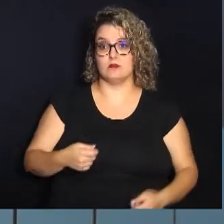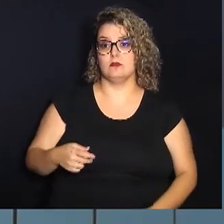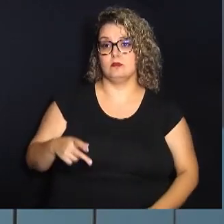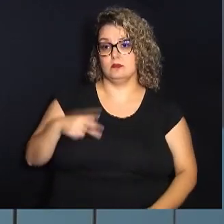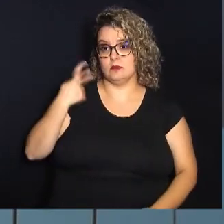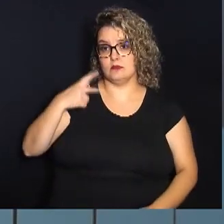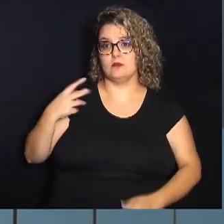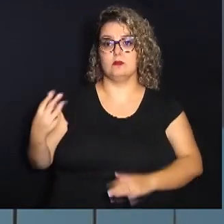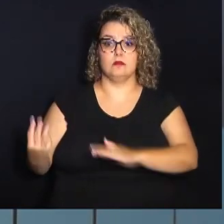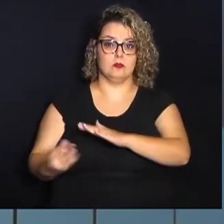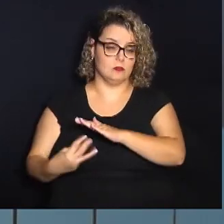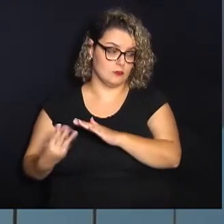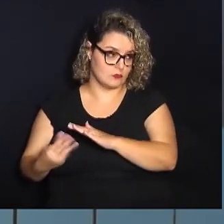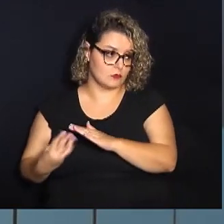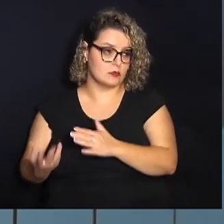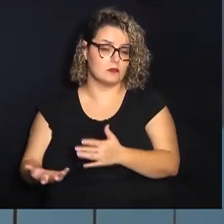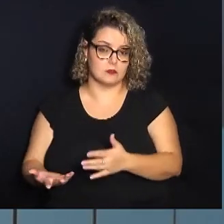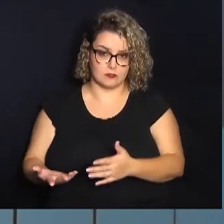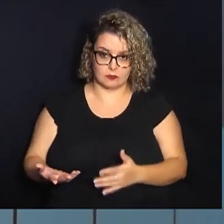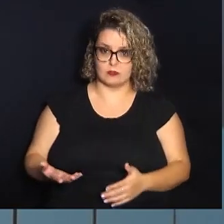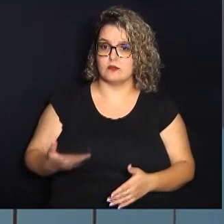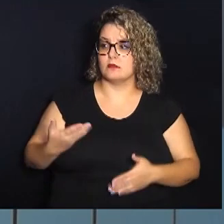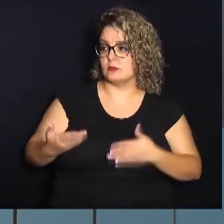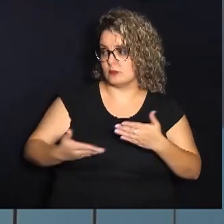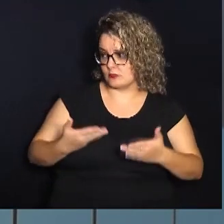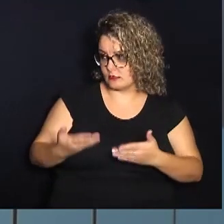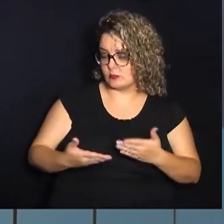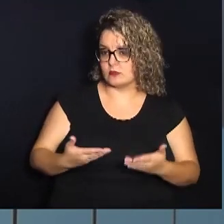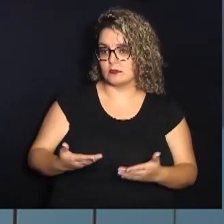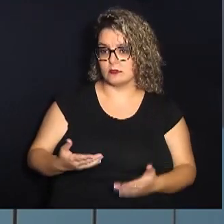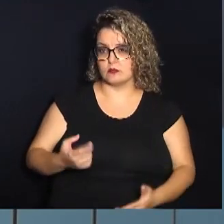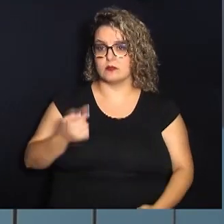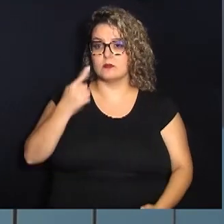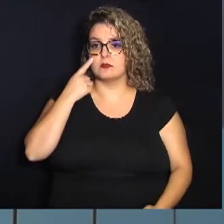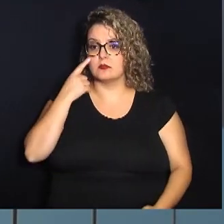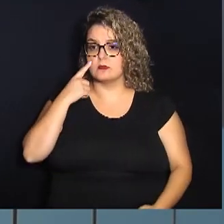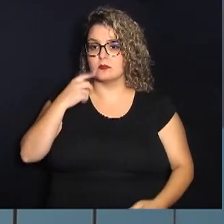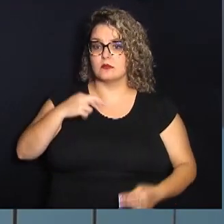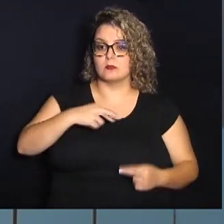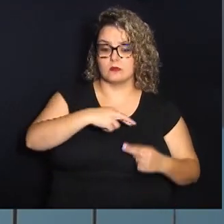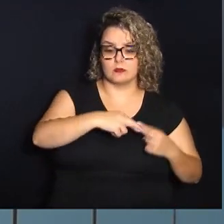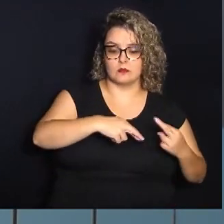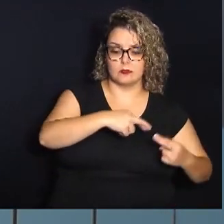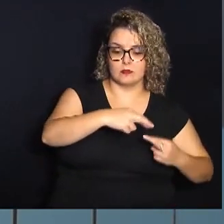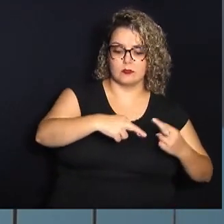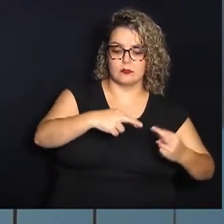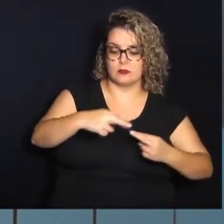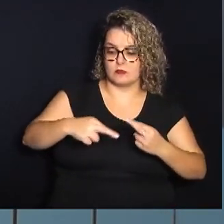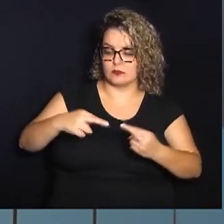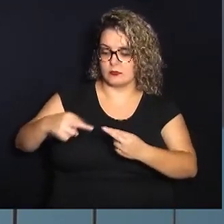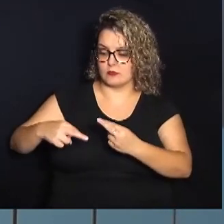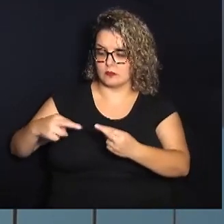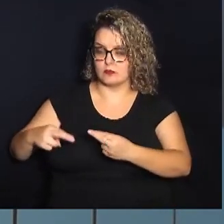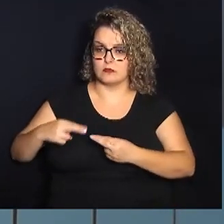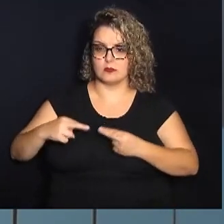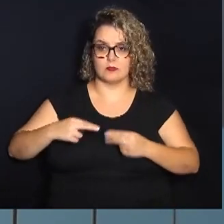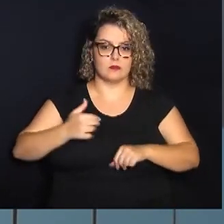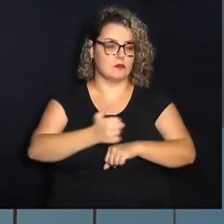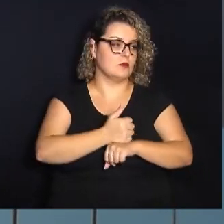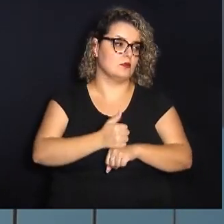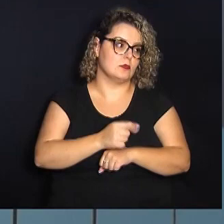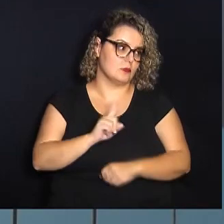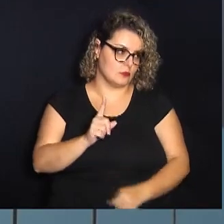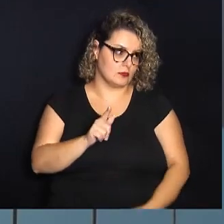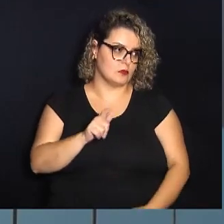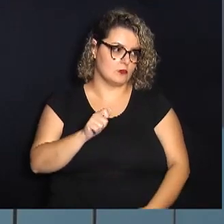de terceirização do serviço, a gente vê uma rotatividade gigantesca desses profissionais. Não dos agentes, que a gente